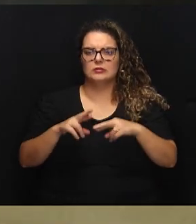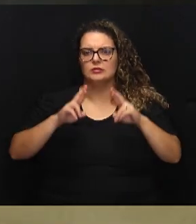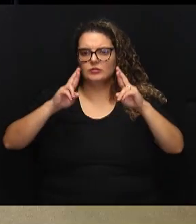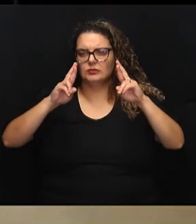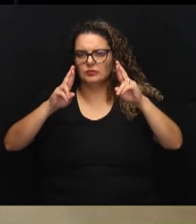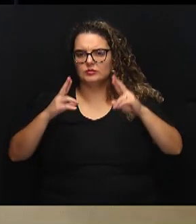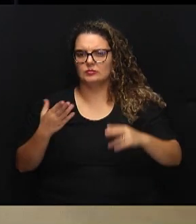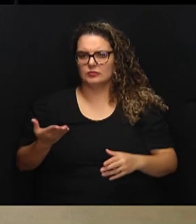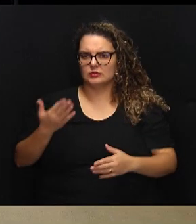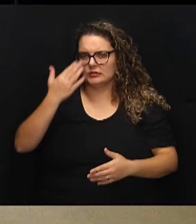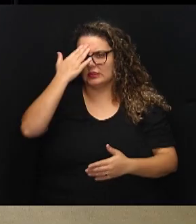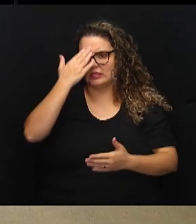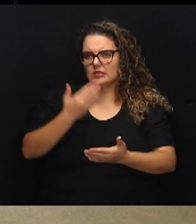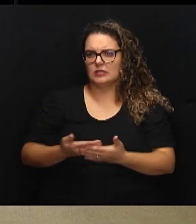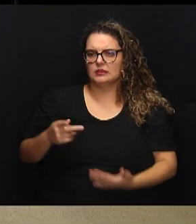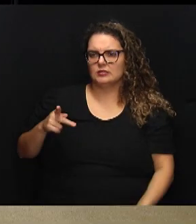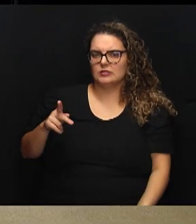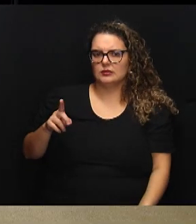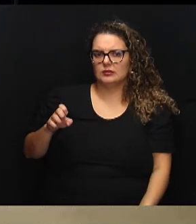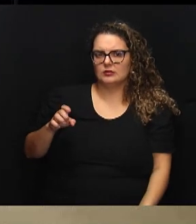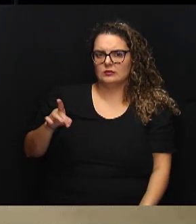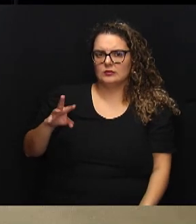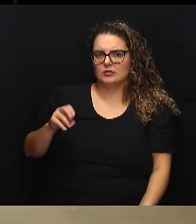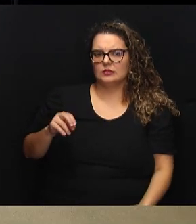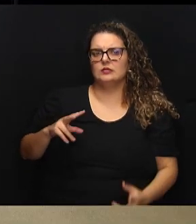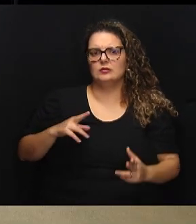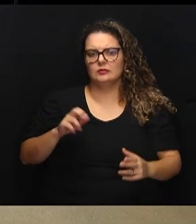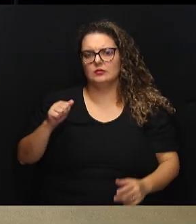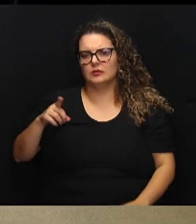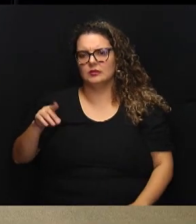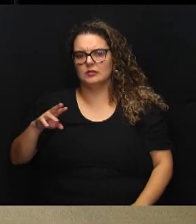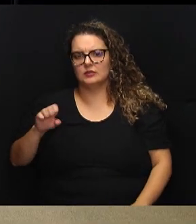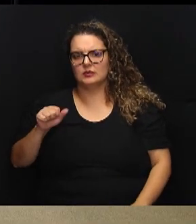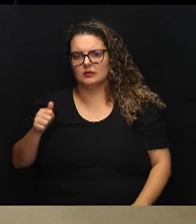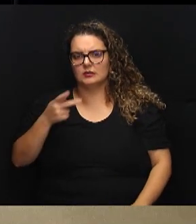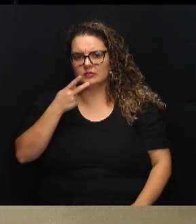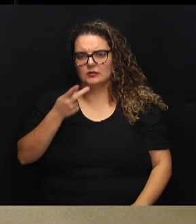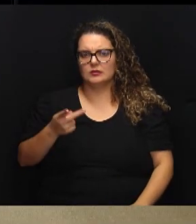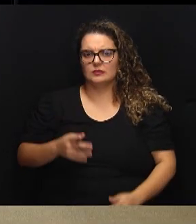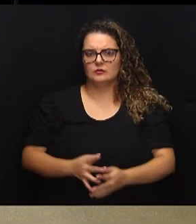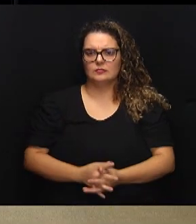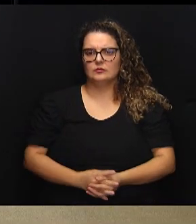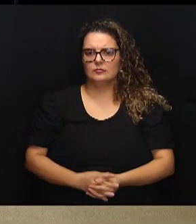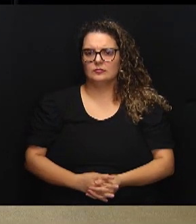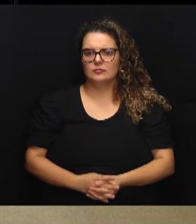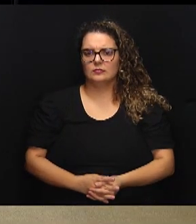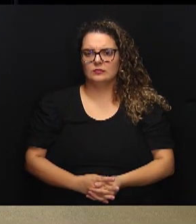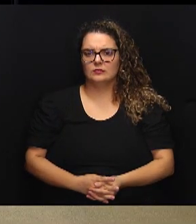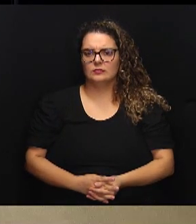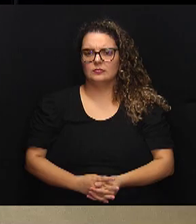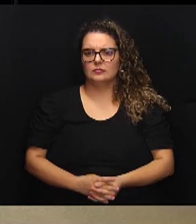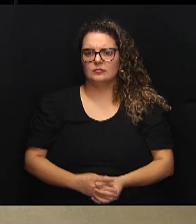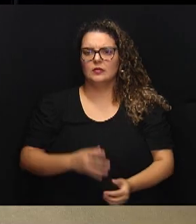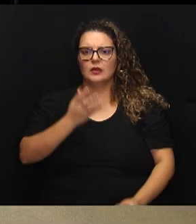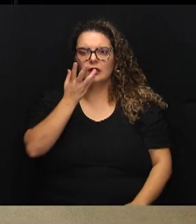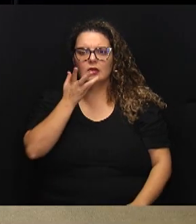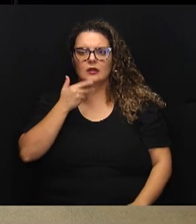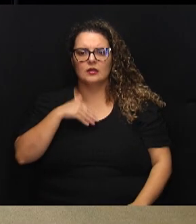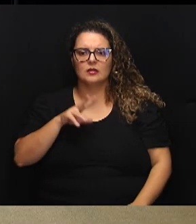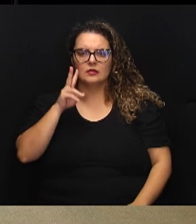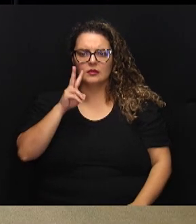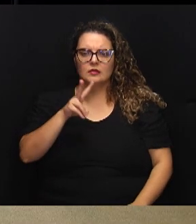Você acredita, Pedro, que como a Andressa falou, né, a criança ela olha também